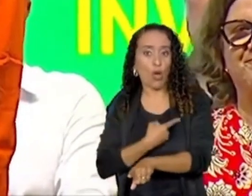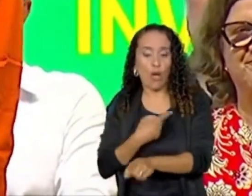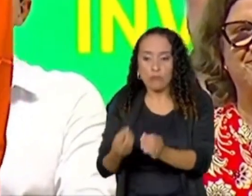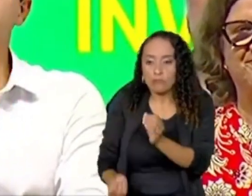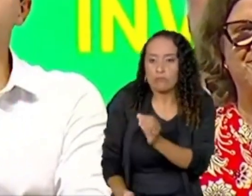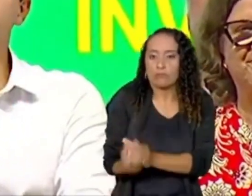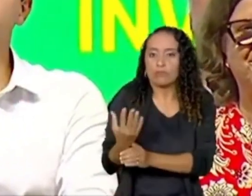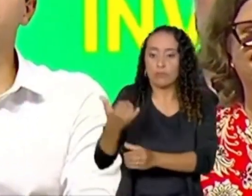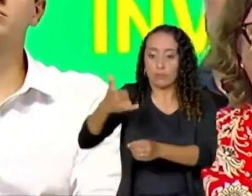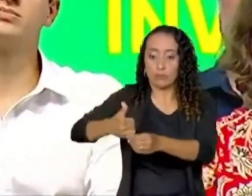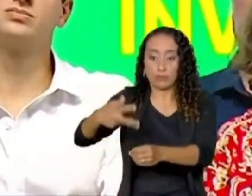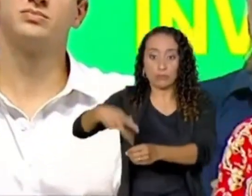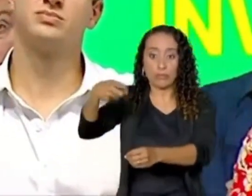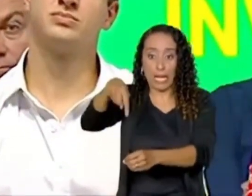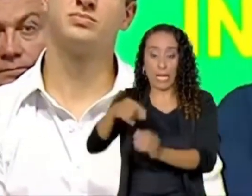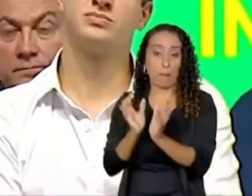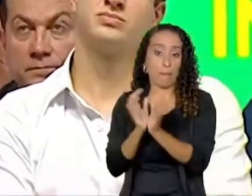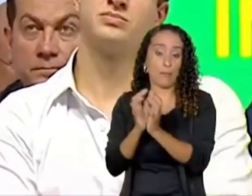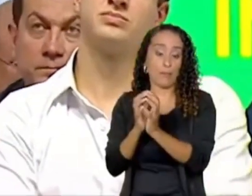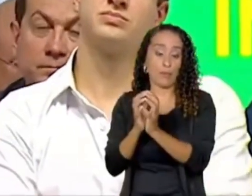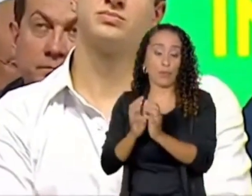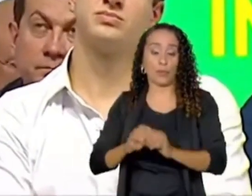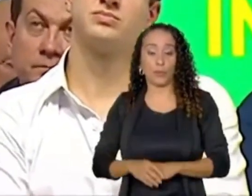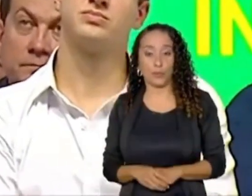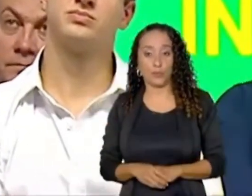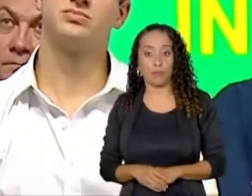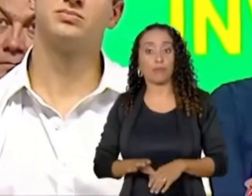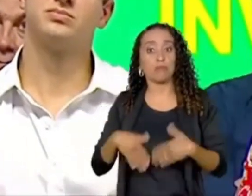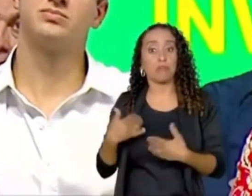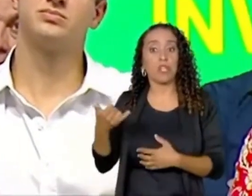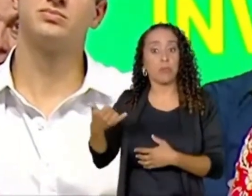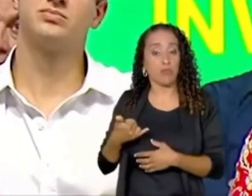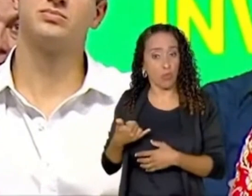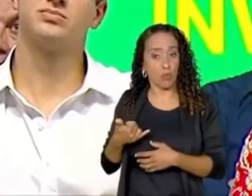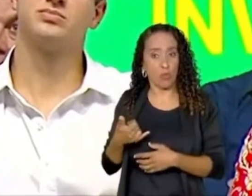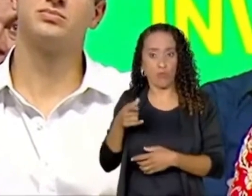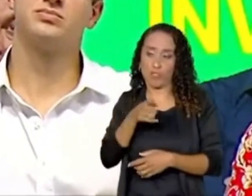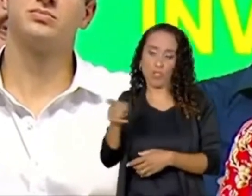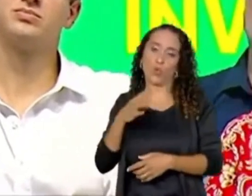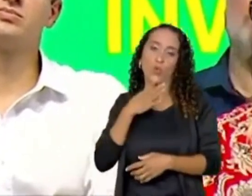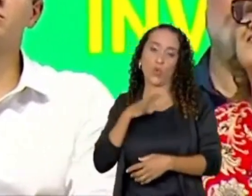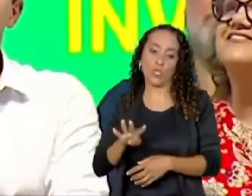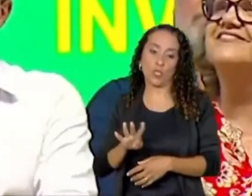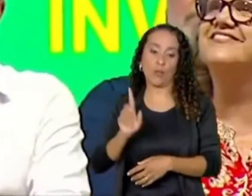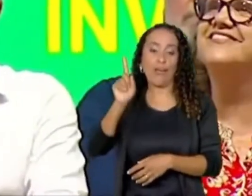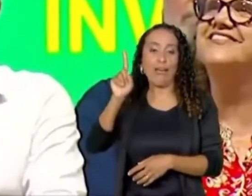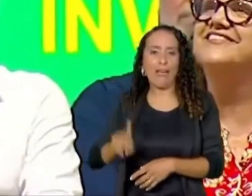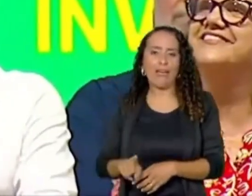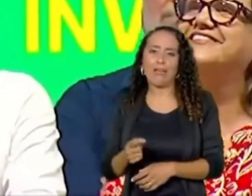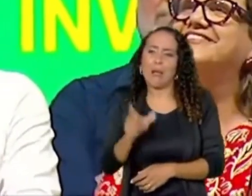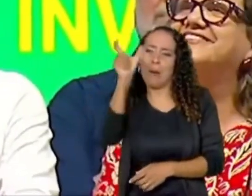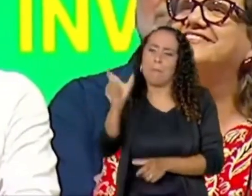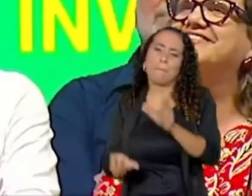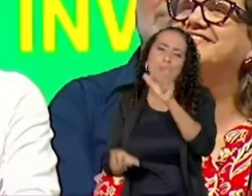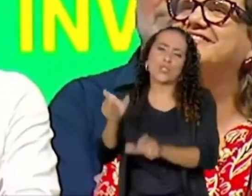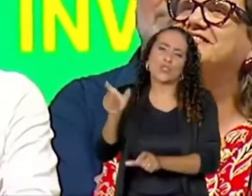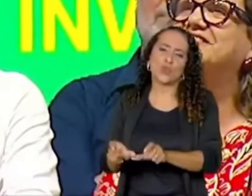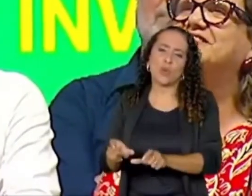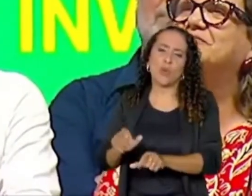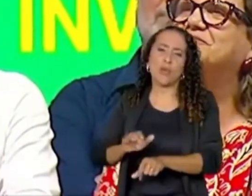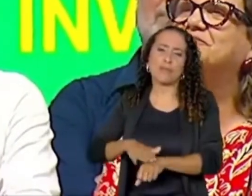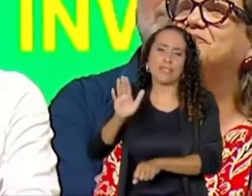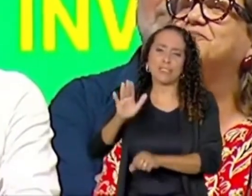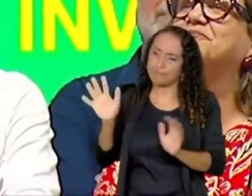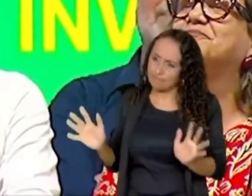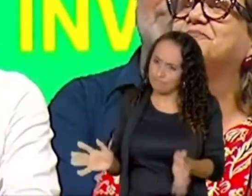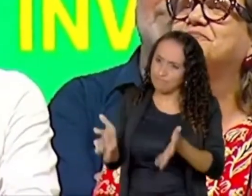uma refinaria em Pernambuco. O Chaves, se vocês não conheceram, era uma das pessoas mais entusiastas